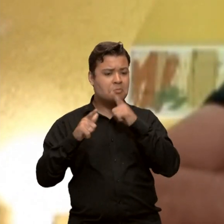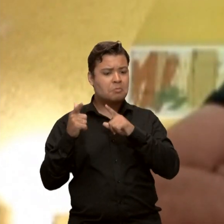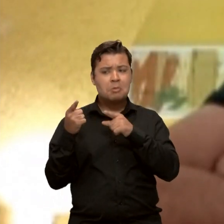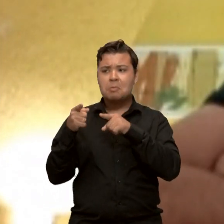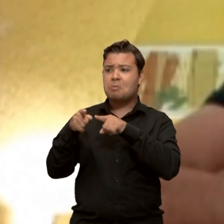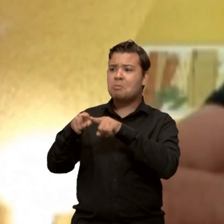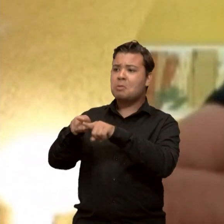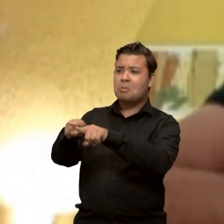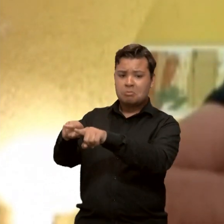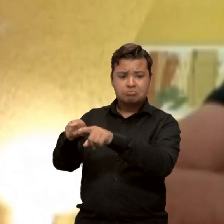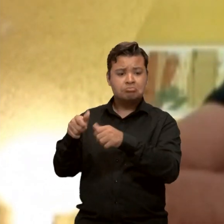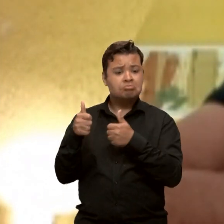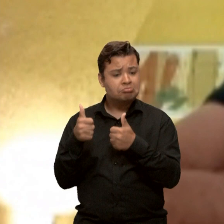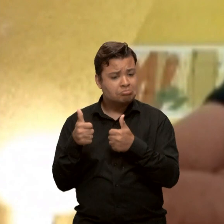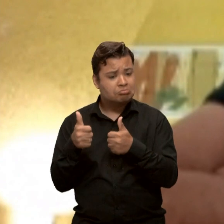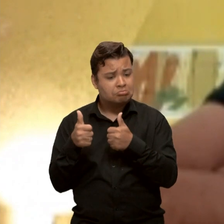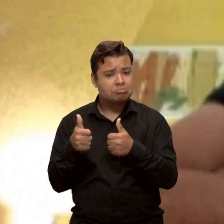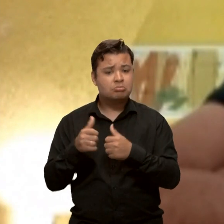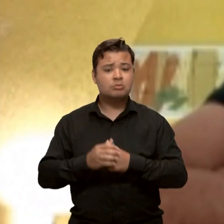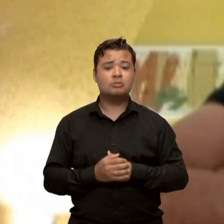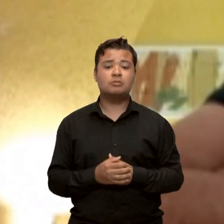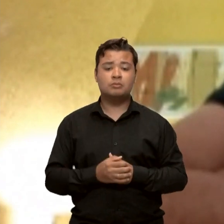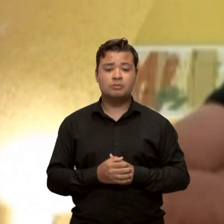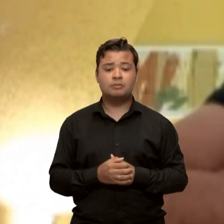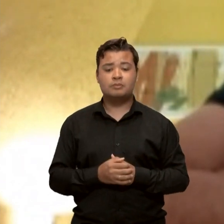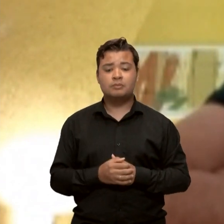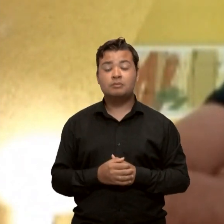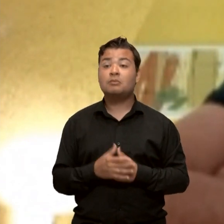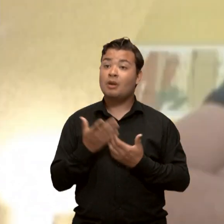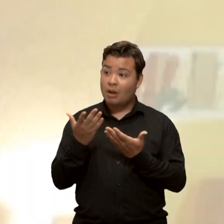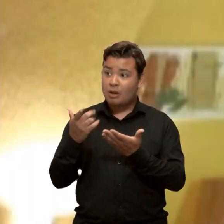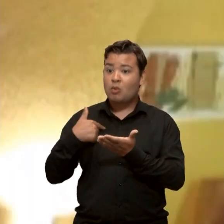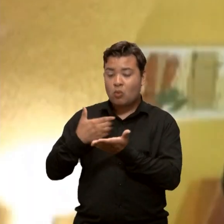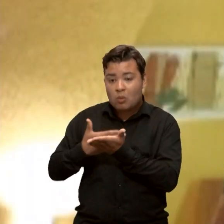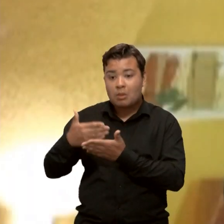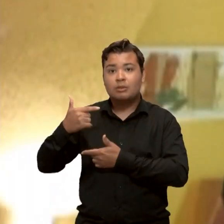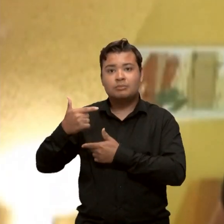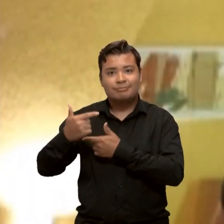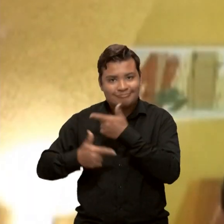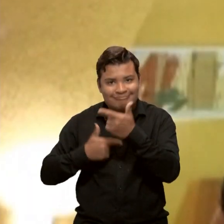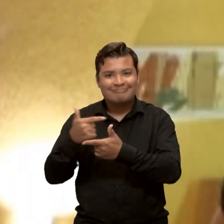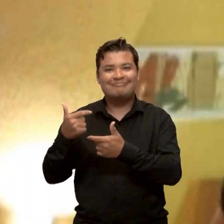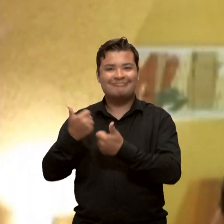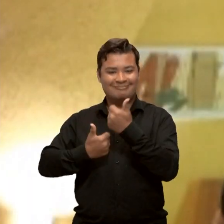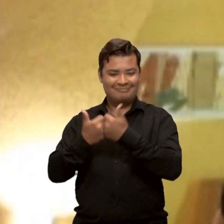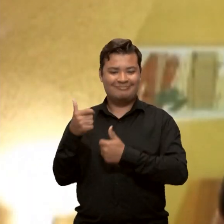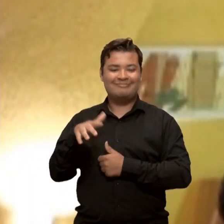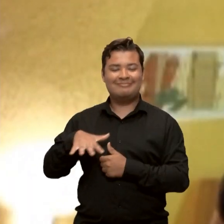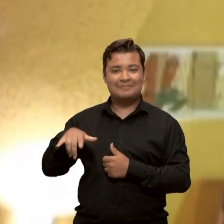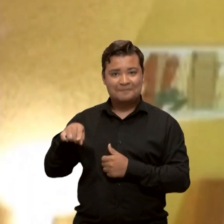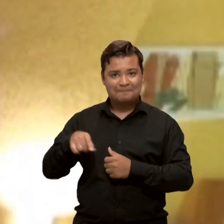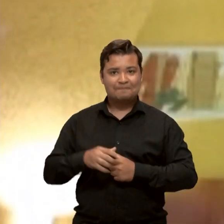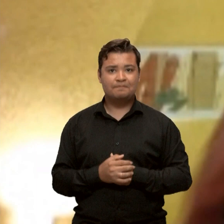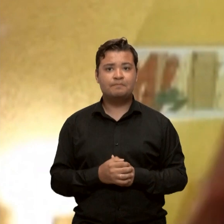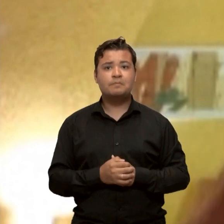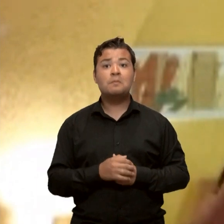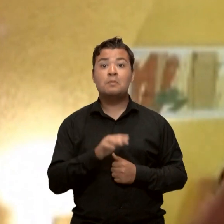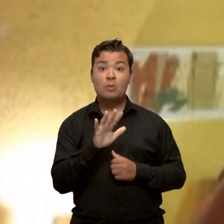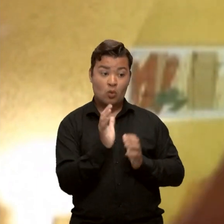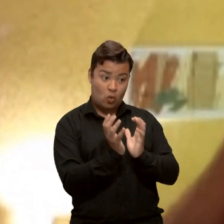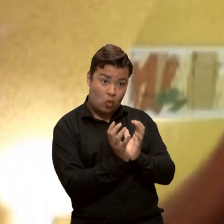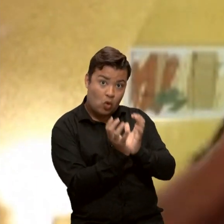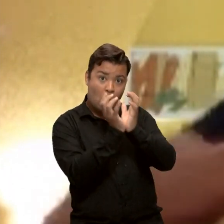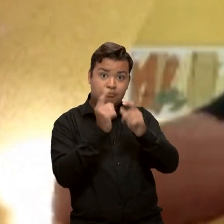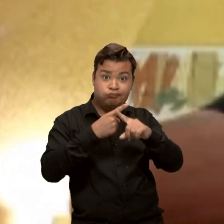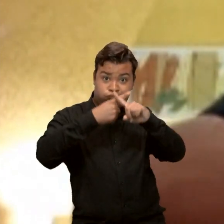barco para frente. Assim foi o meu início de carreira. Para disputar uma Copa do Mundo, você tem que ter, de